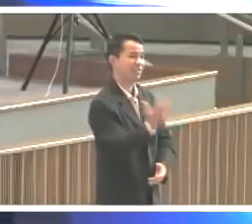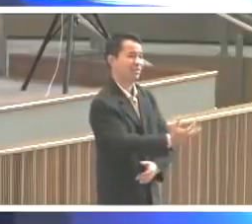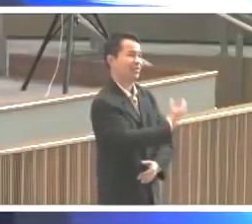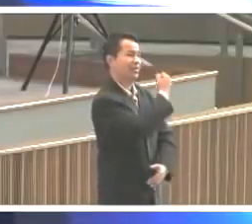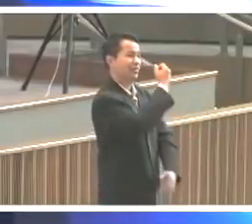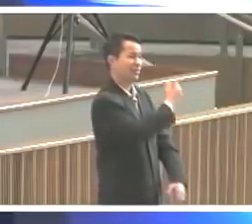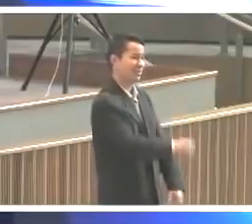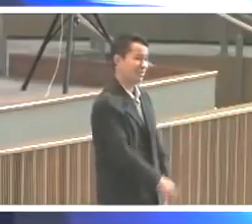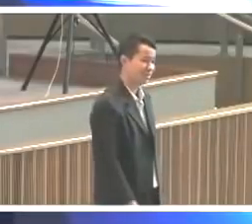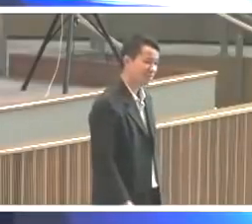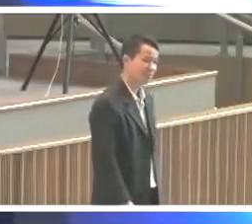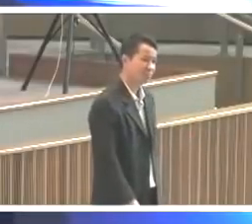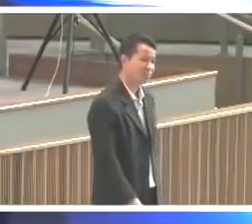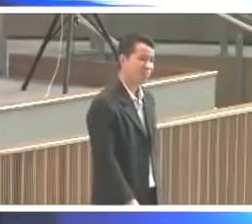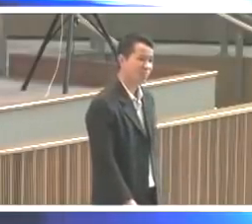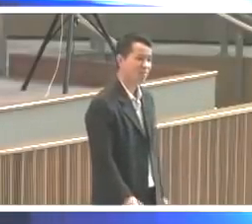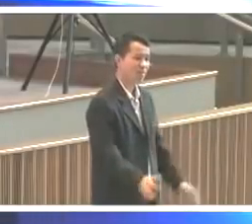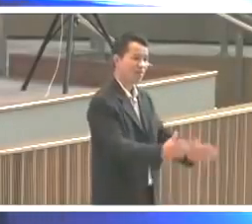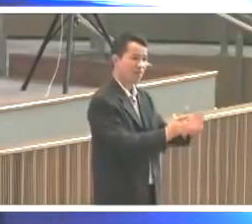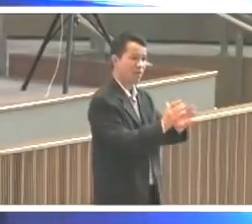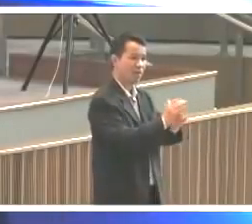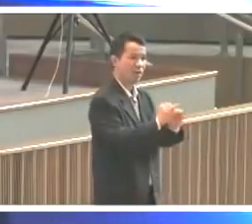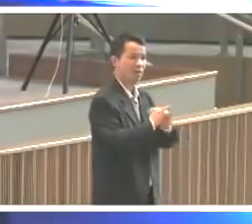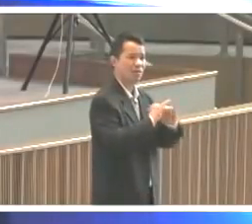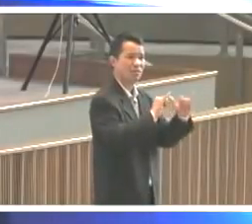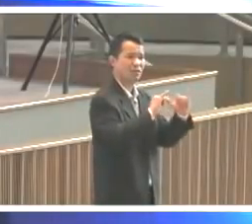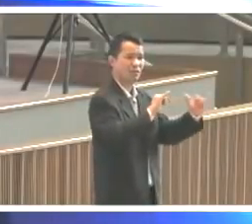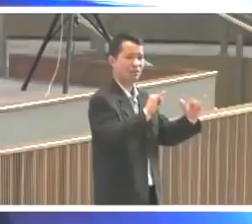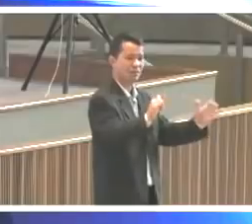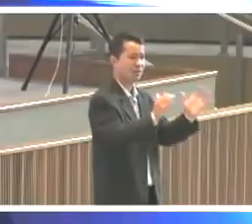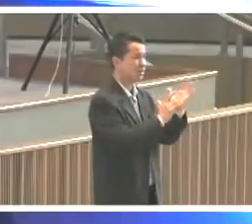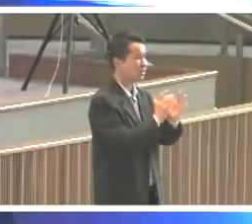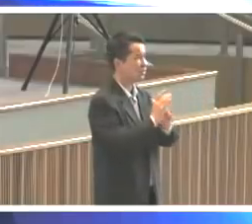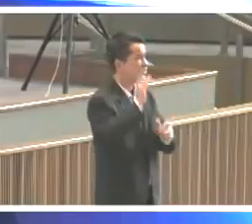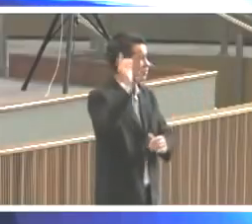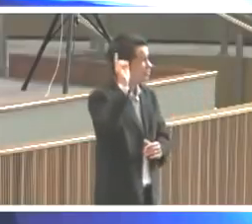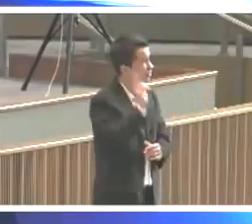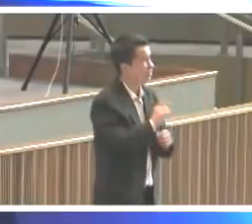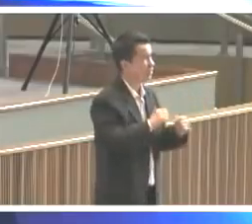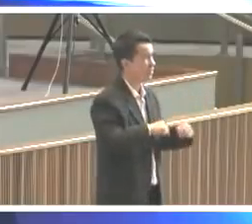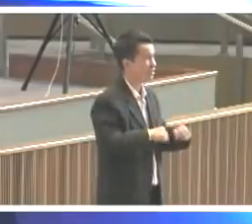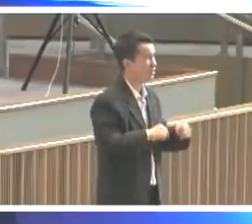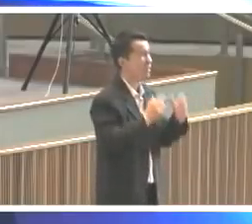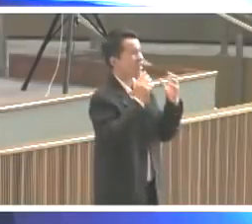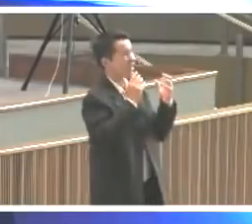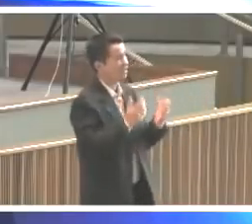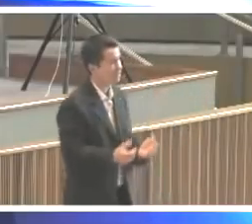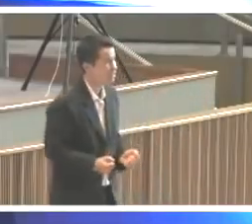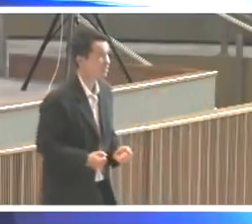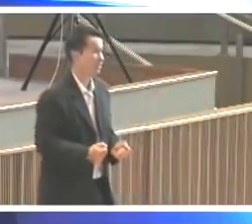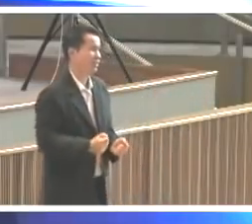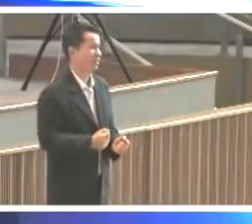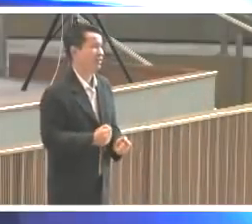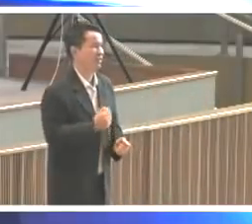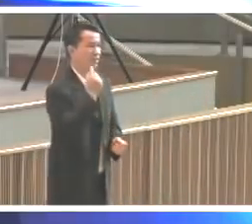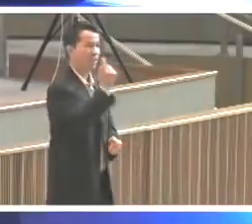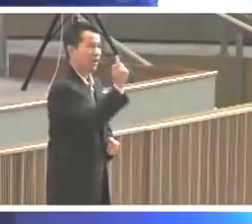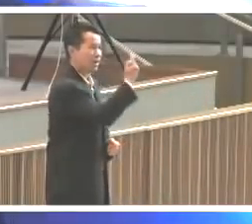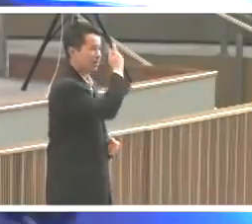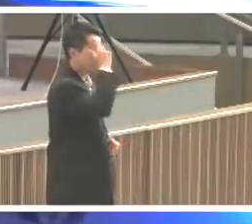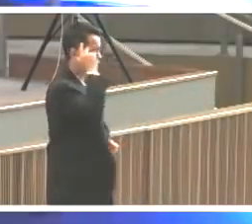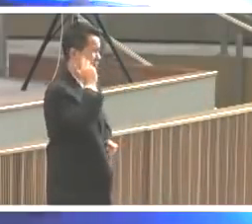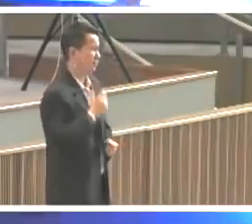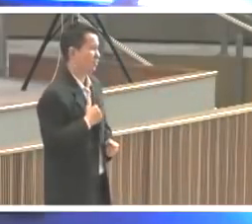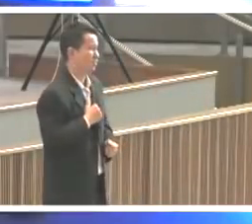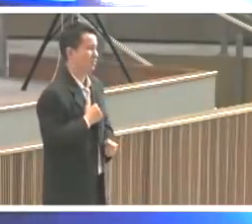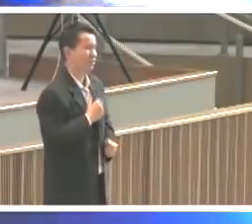chegou o tempo, e mandou Jesus, o seu Filho amado, tomar o nosso lugar na cruz. E o